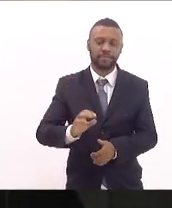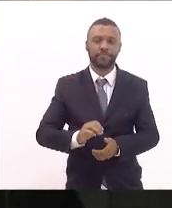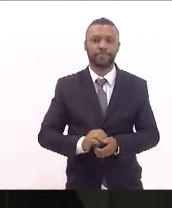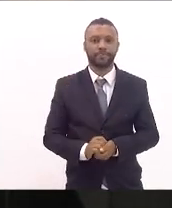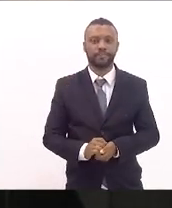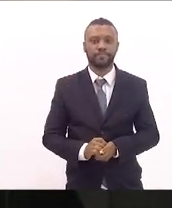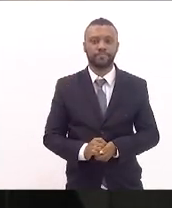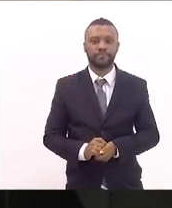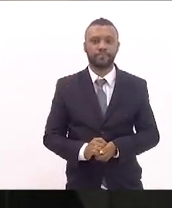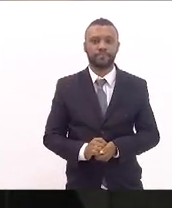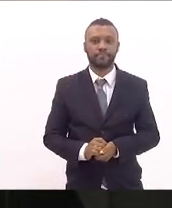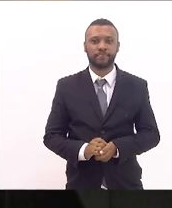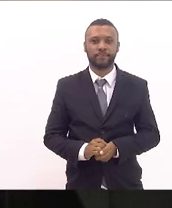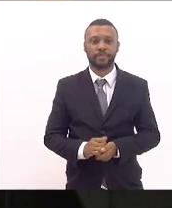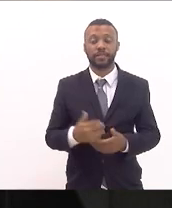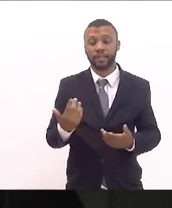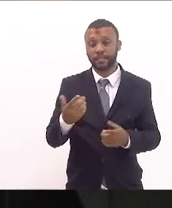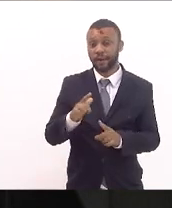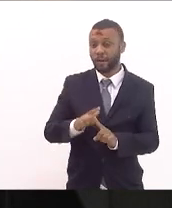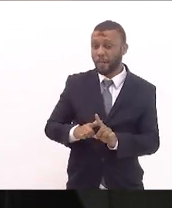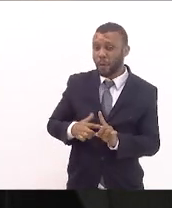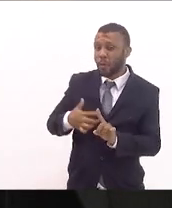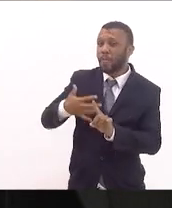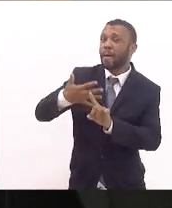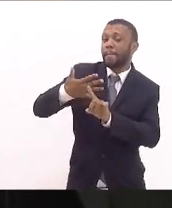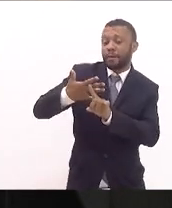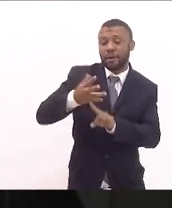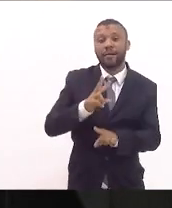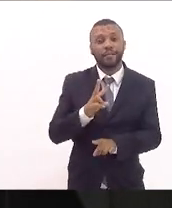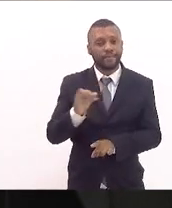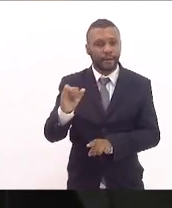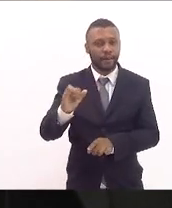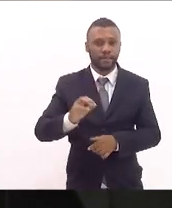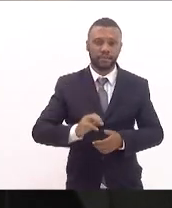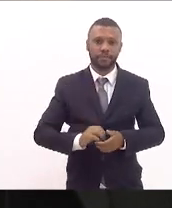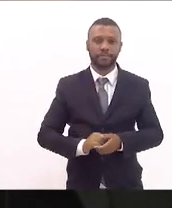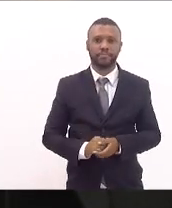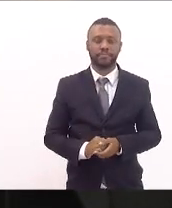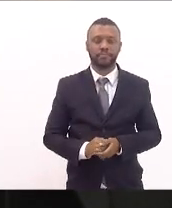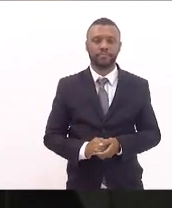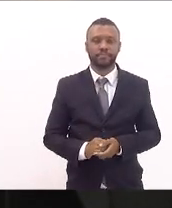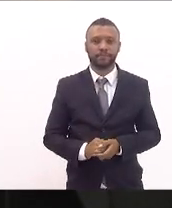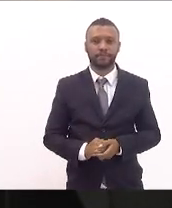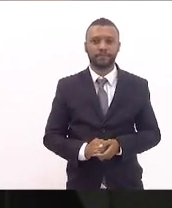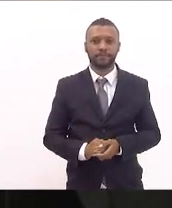e vai continuar a subir a hora